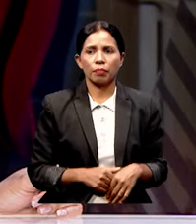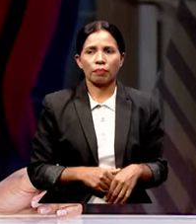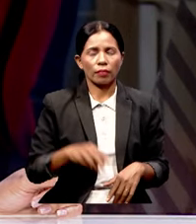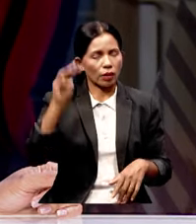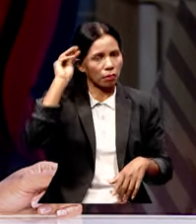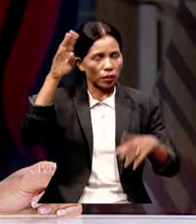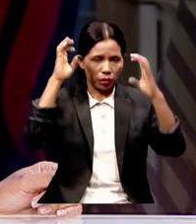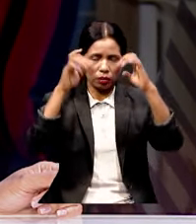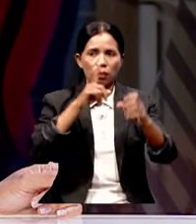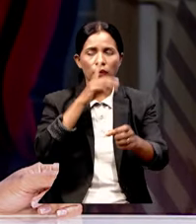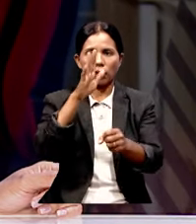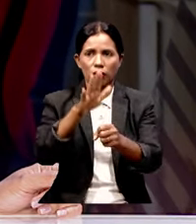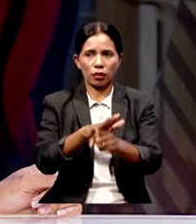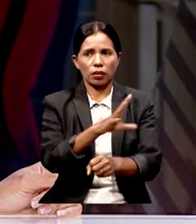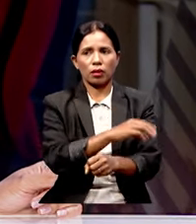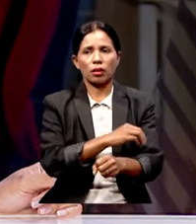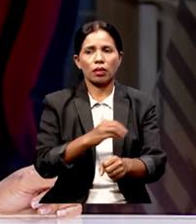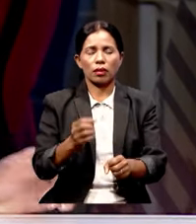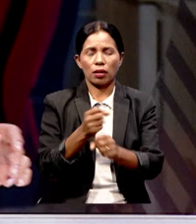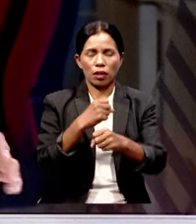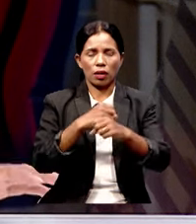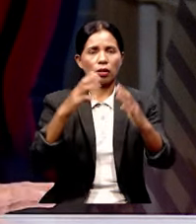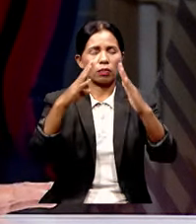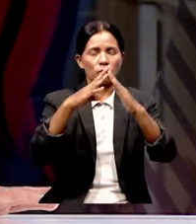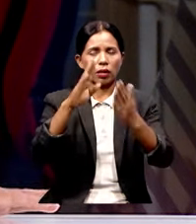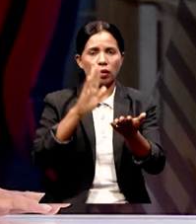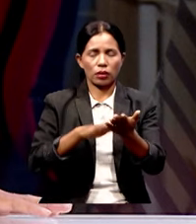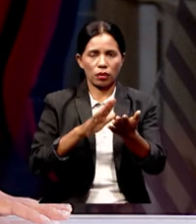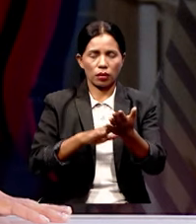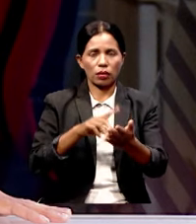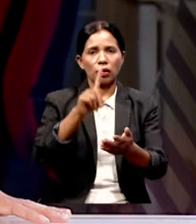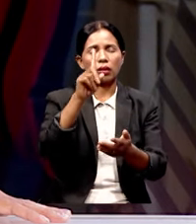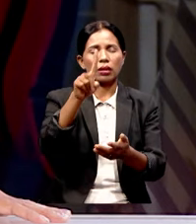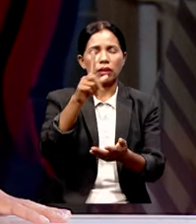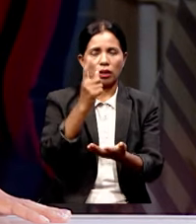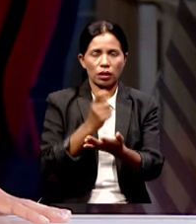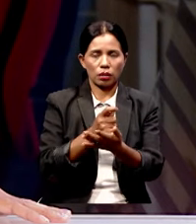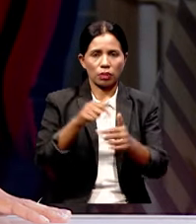Ministra Educação promete durante o mandato se construir escola e reunir resi no território Larantomak.